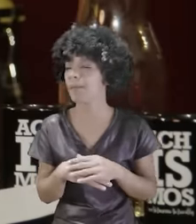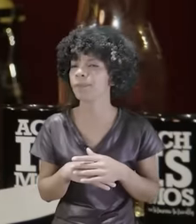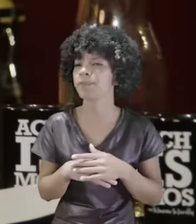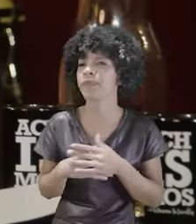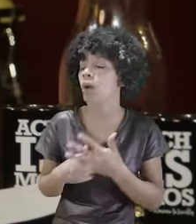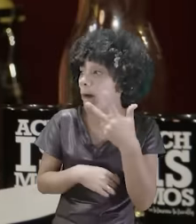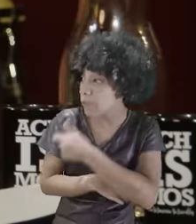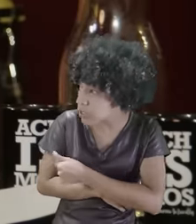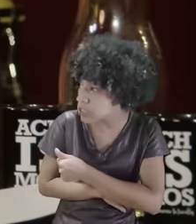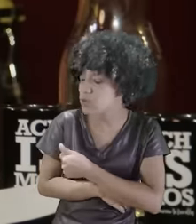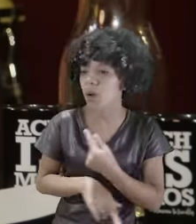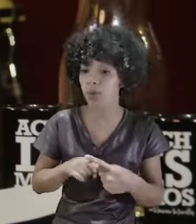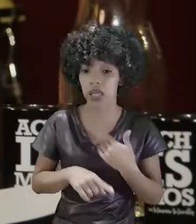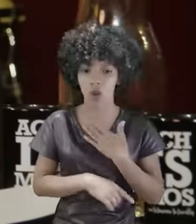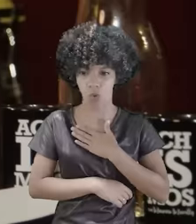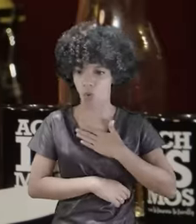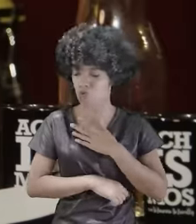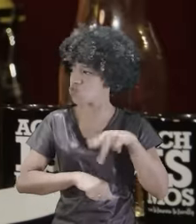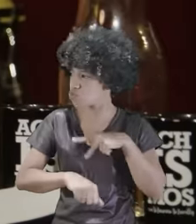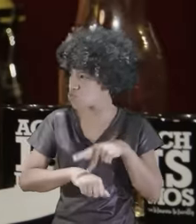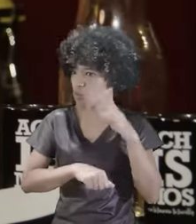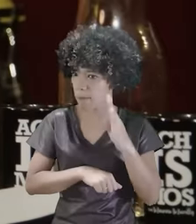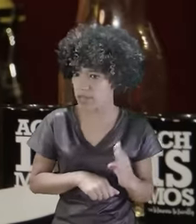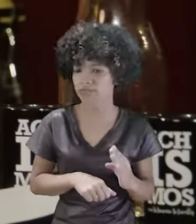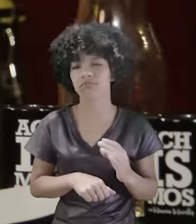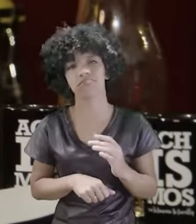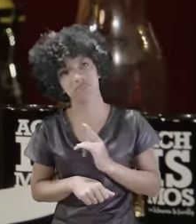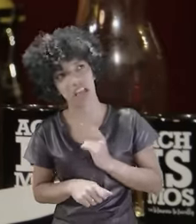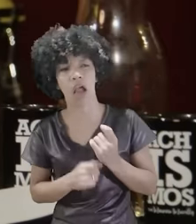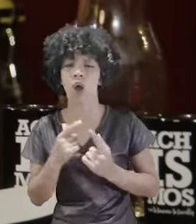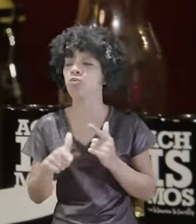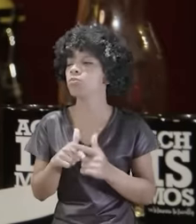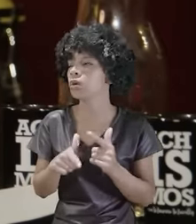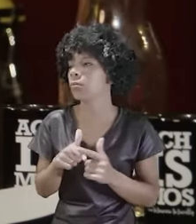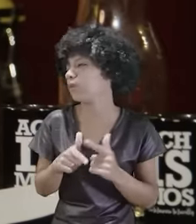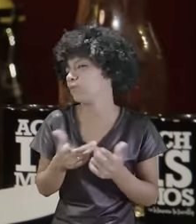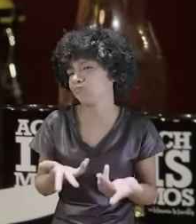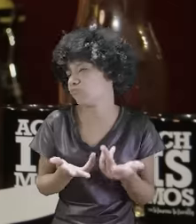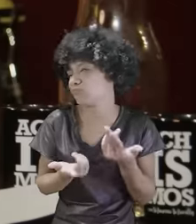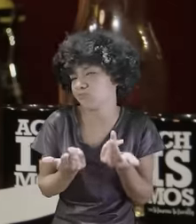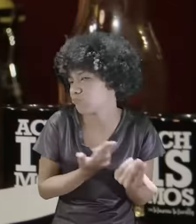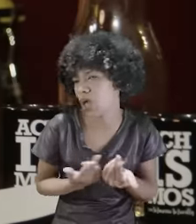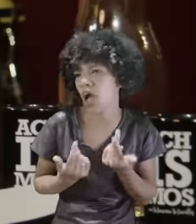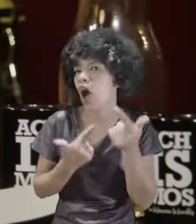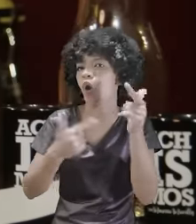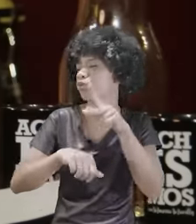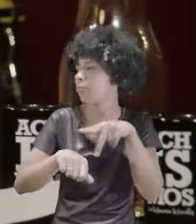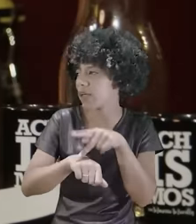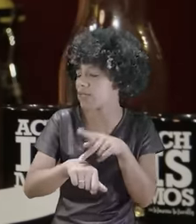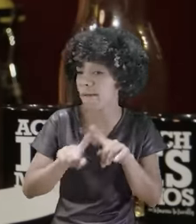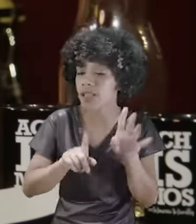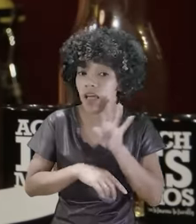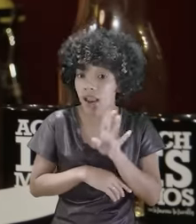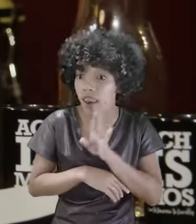eu sou um cara que gosta muito do meu país embora eu sei que tem alguns problemas como todo o país tem tem todas